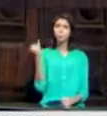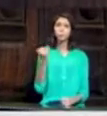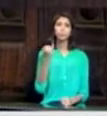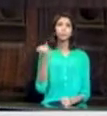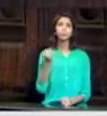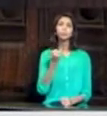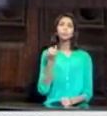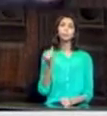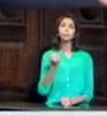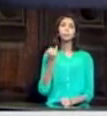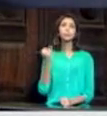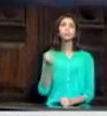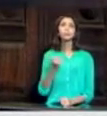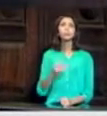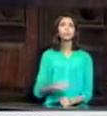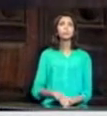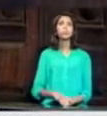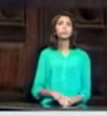importante